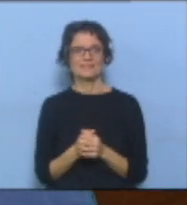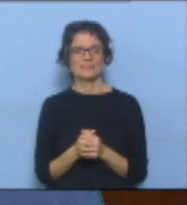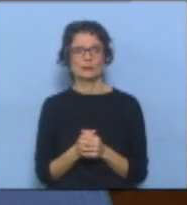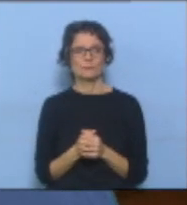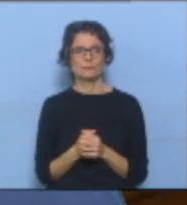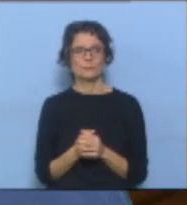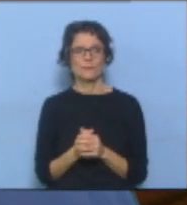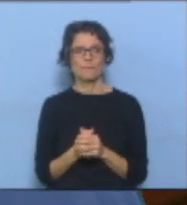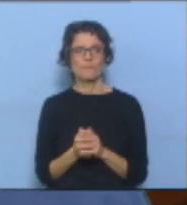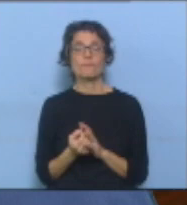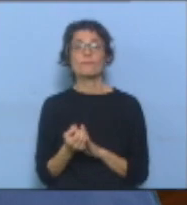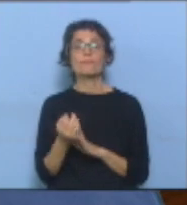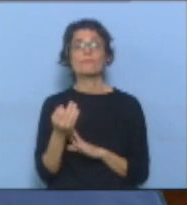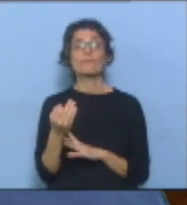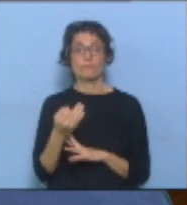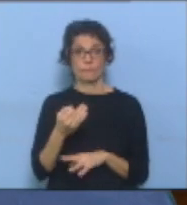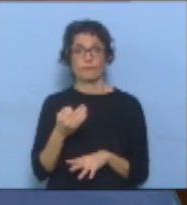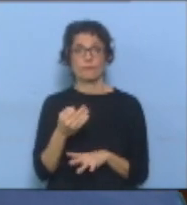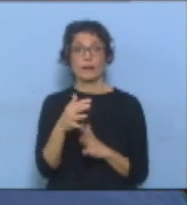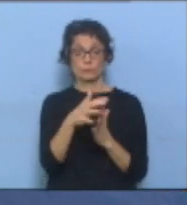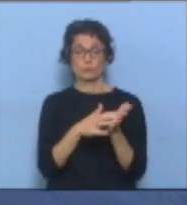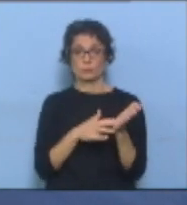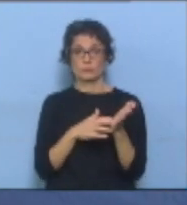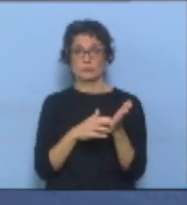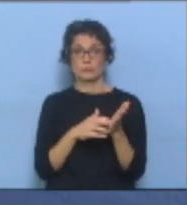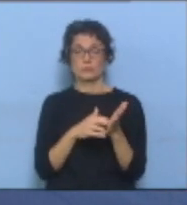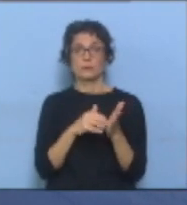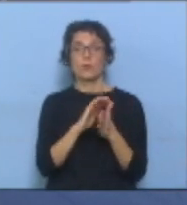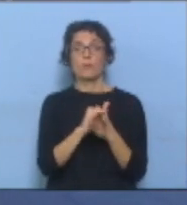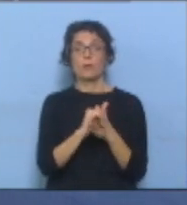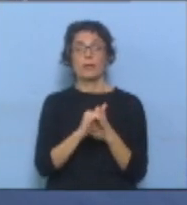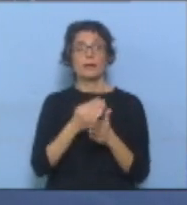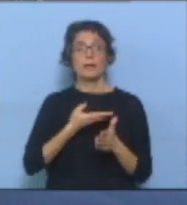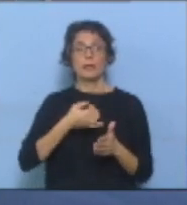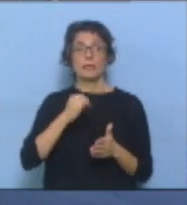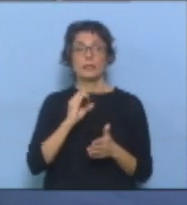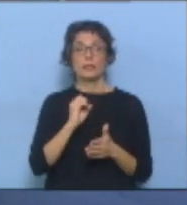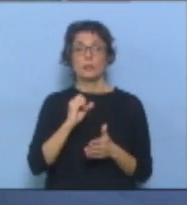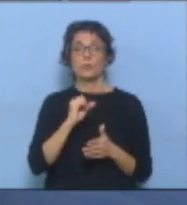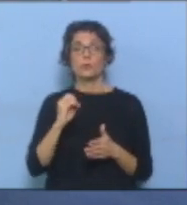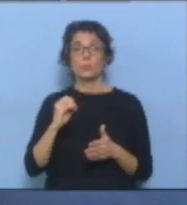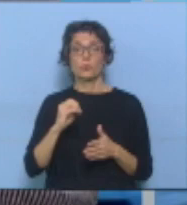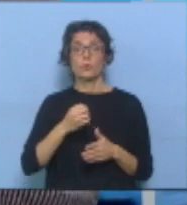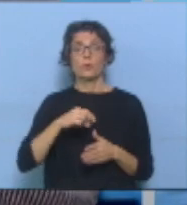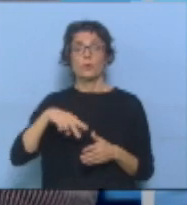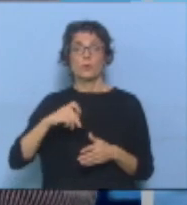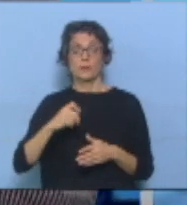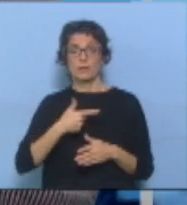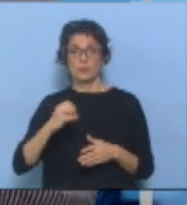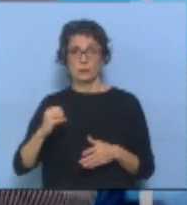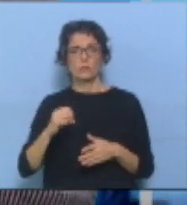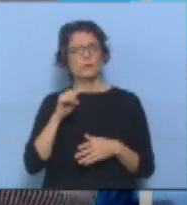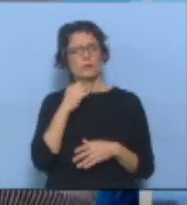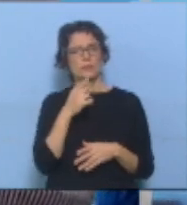há um texto do século II do cristianismo, que é a Carta a Diogo Neto, que a uma certa altura diz assim: para o cristão,